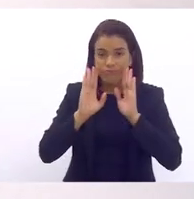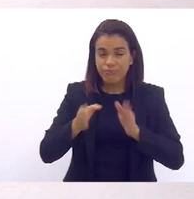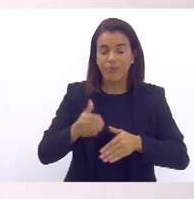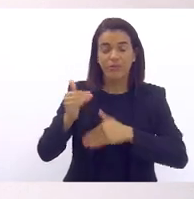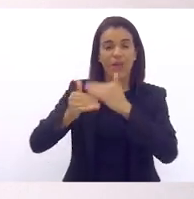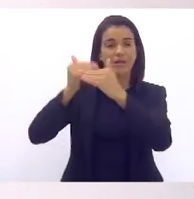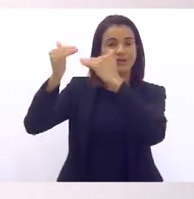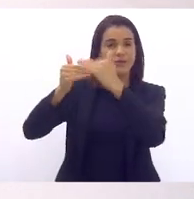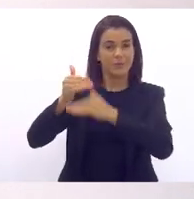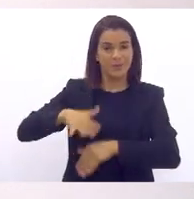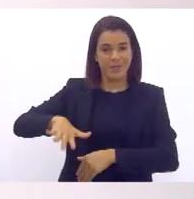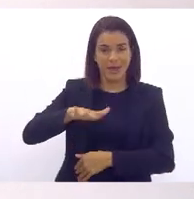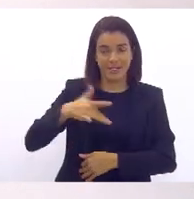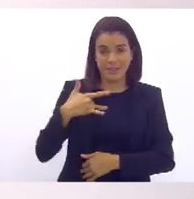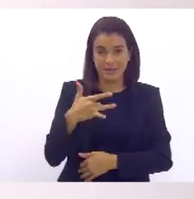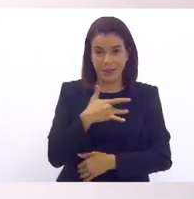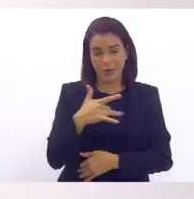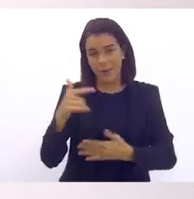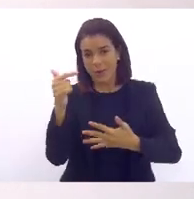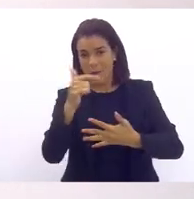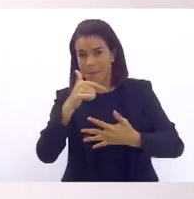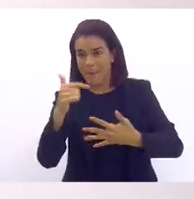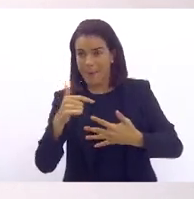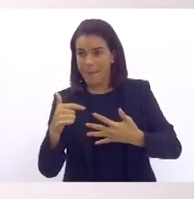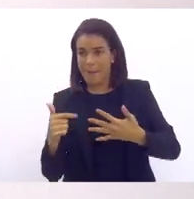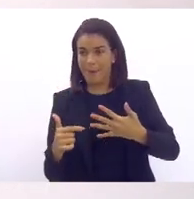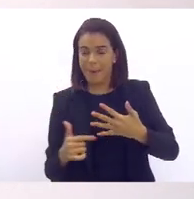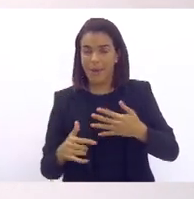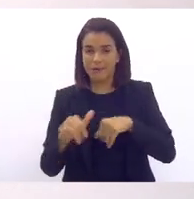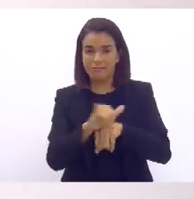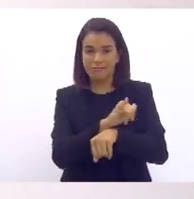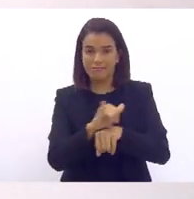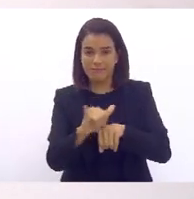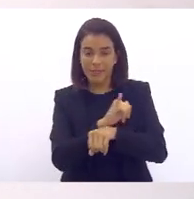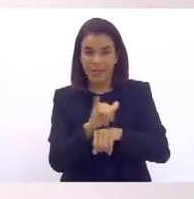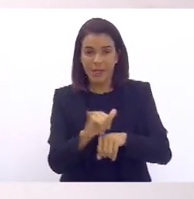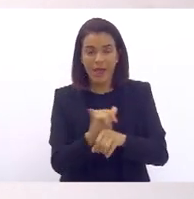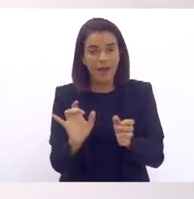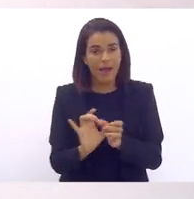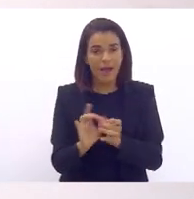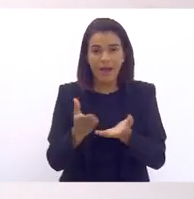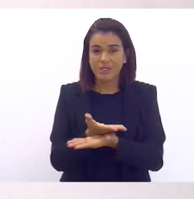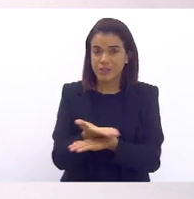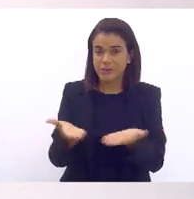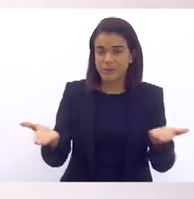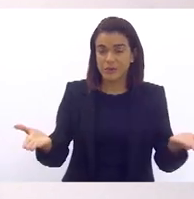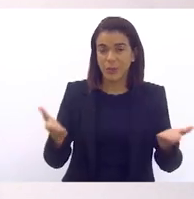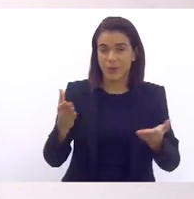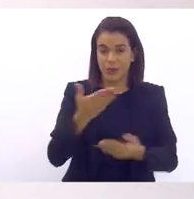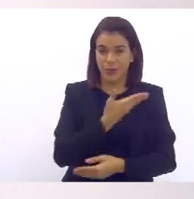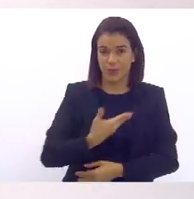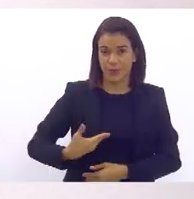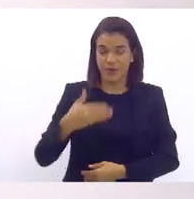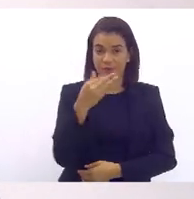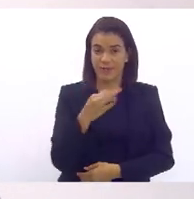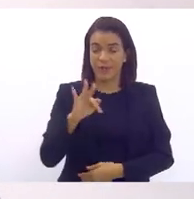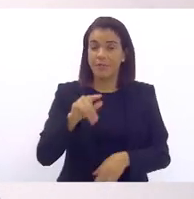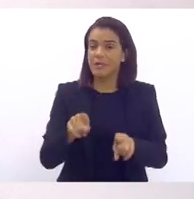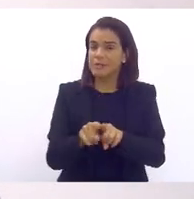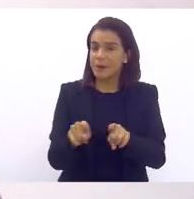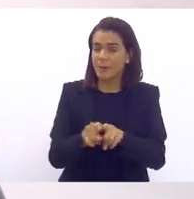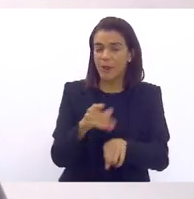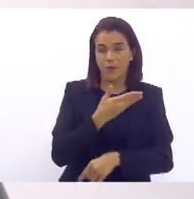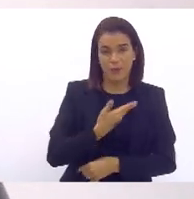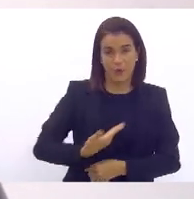da Saúde então com uma série de eh ferramentas à disposição não só do governo federal mas também dos